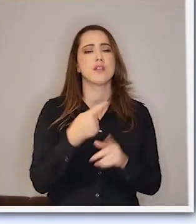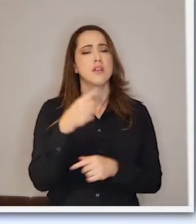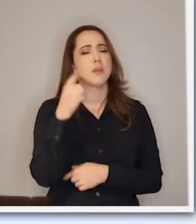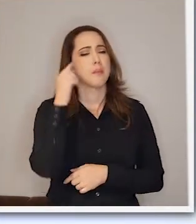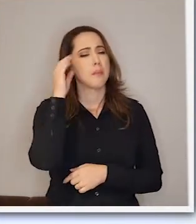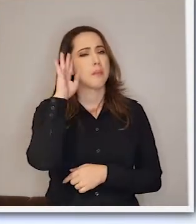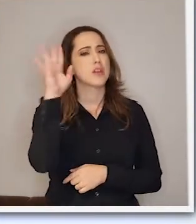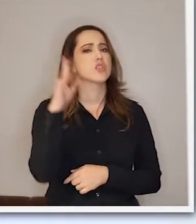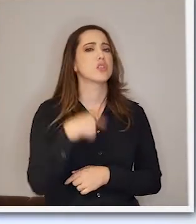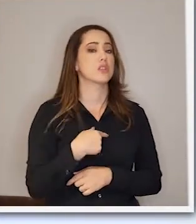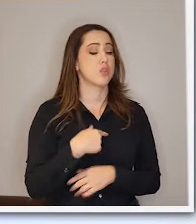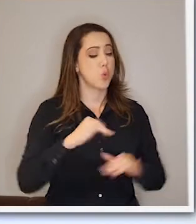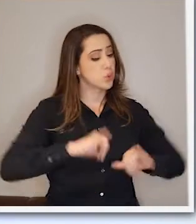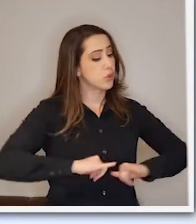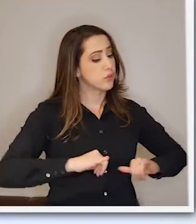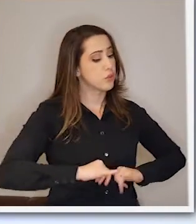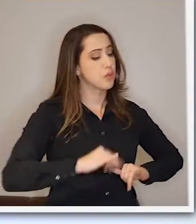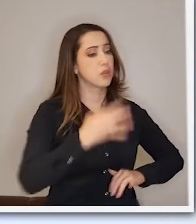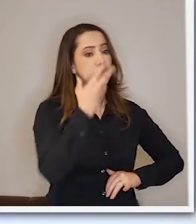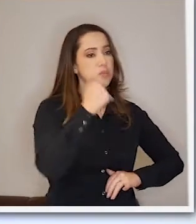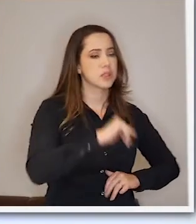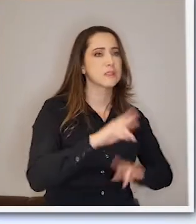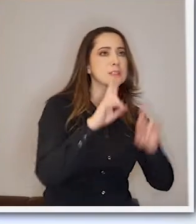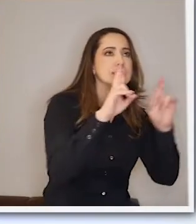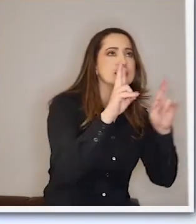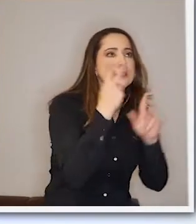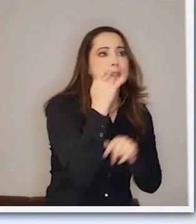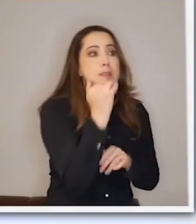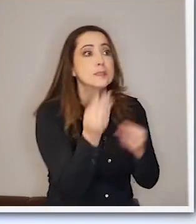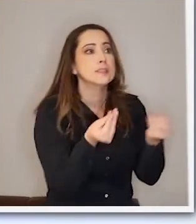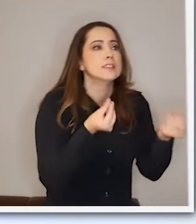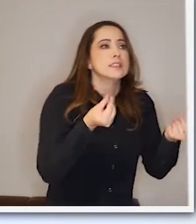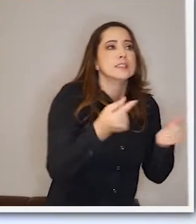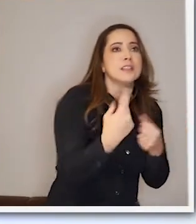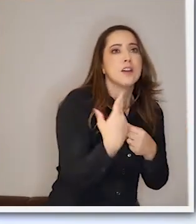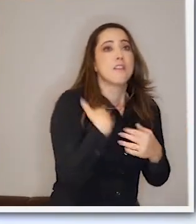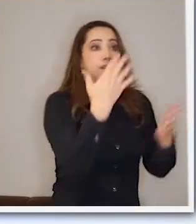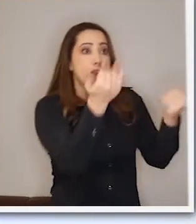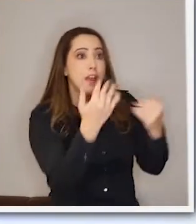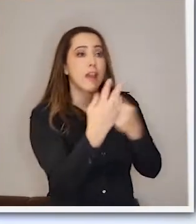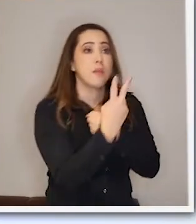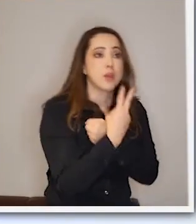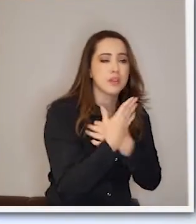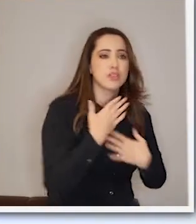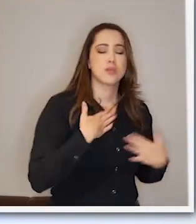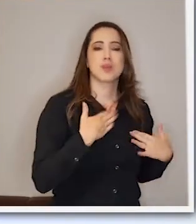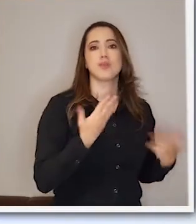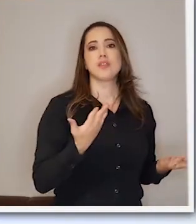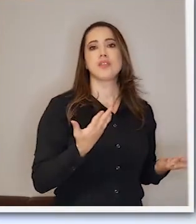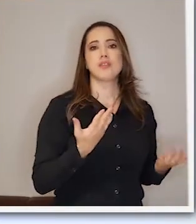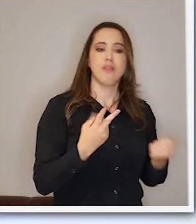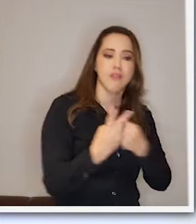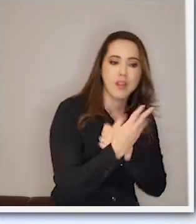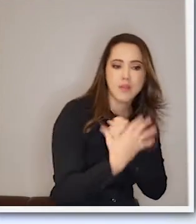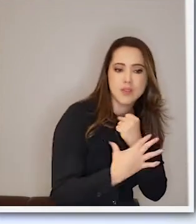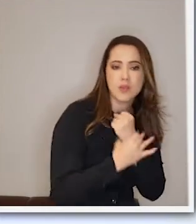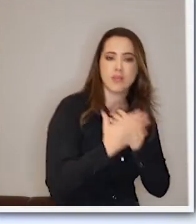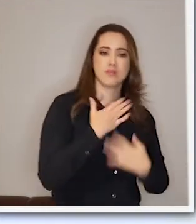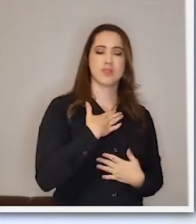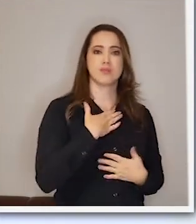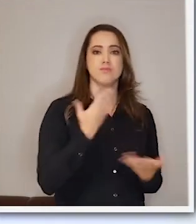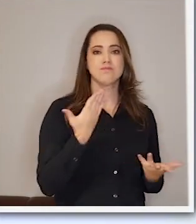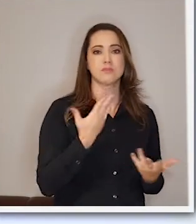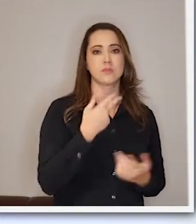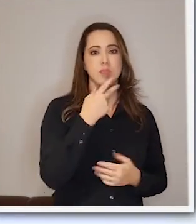de uma criança, o sofrimento de uma criança que espera do pai, seu protetor, a sua